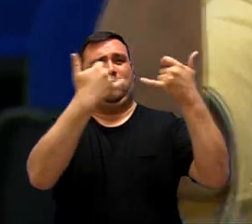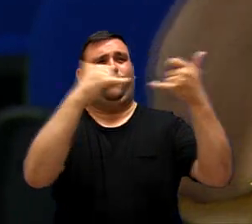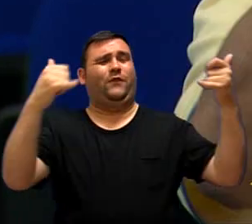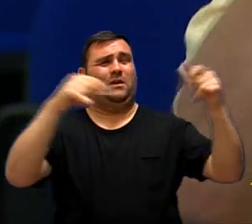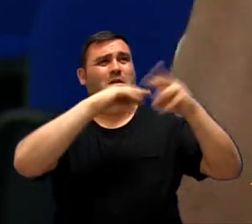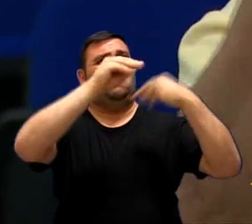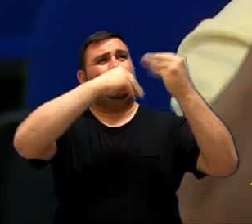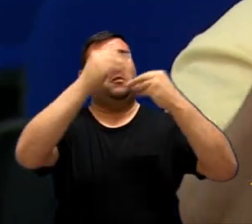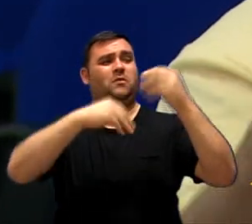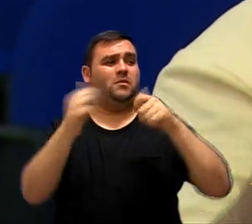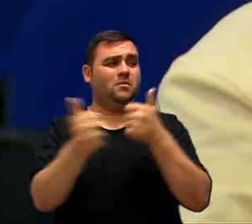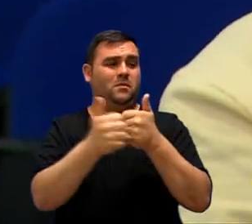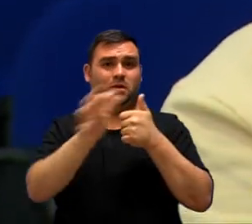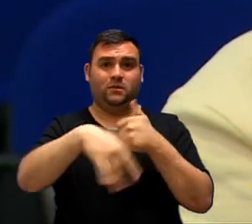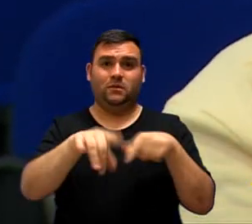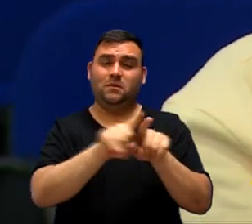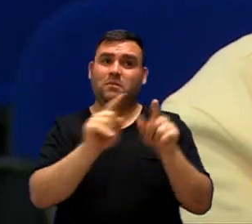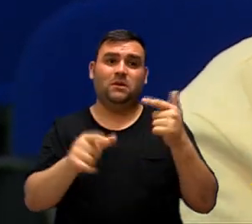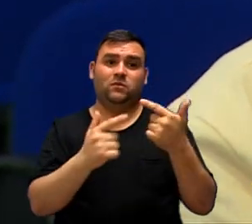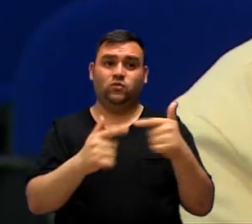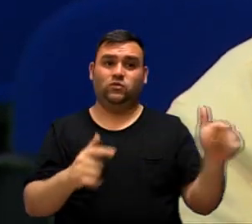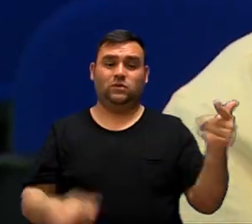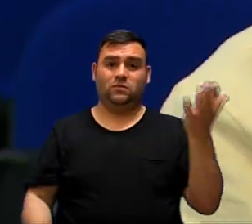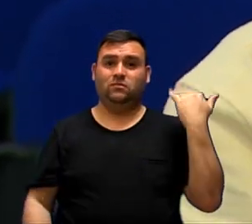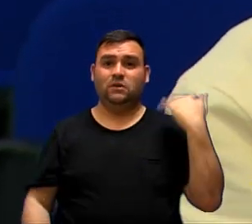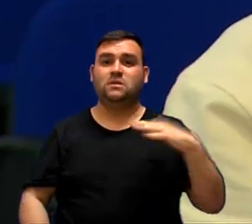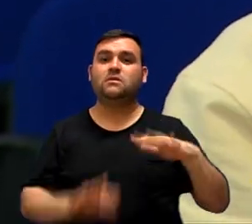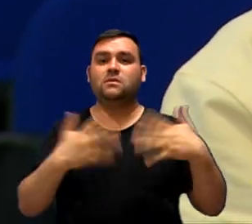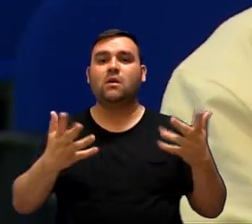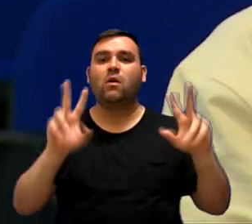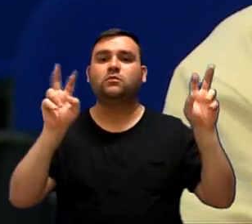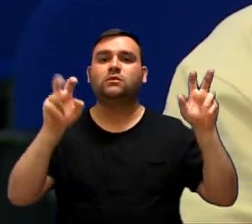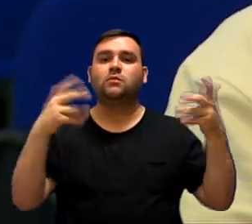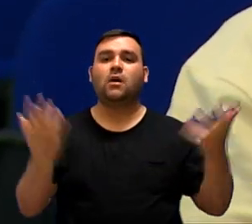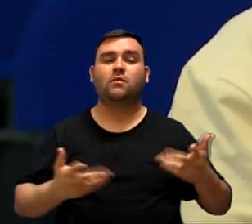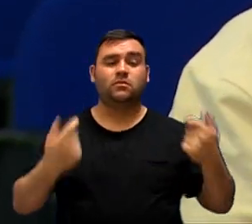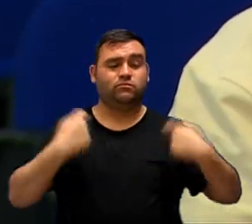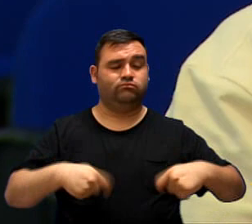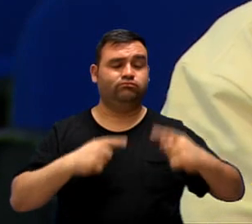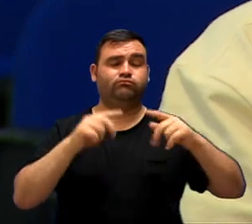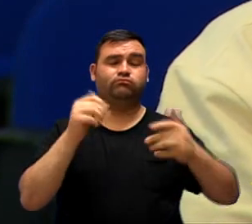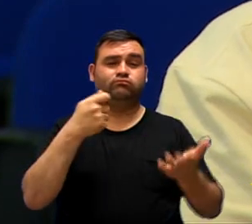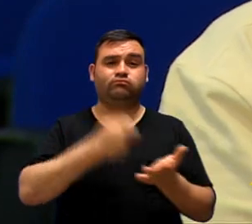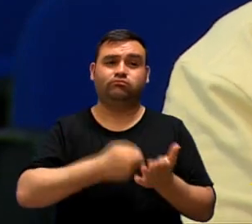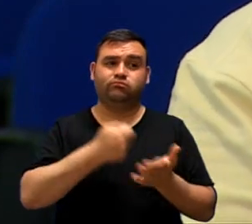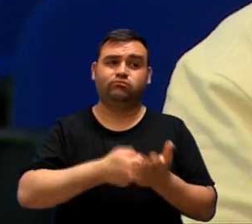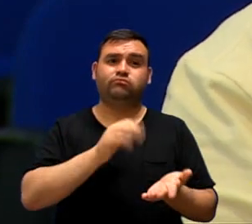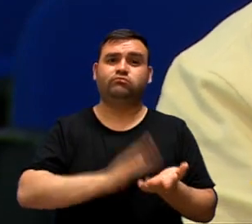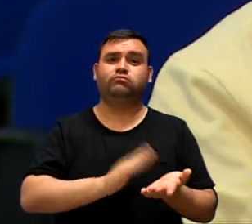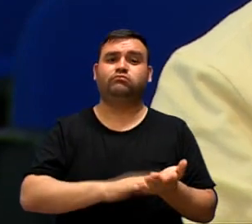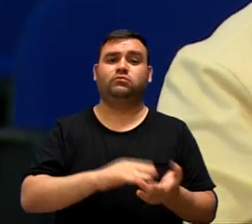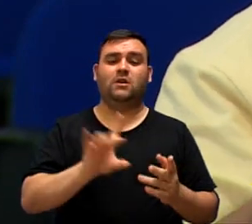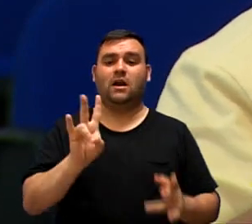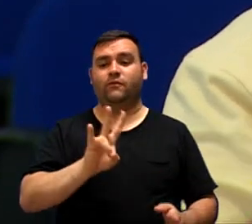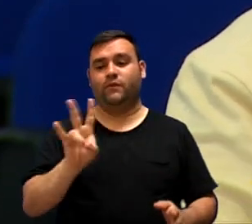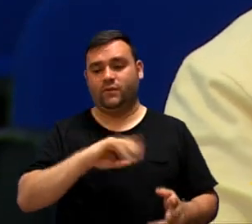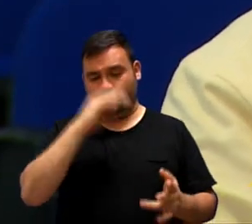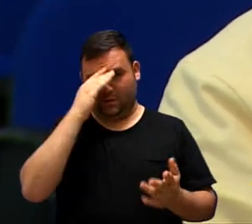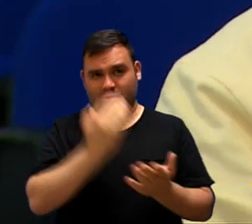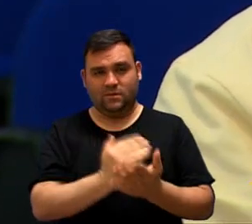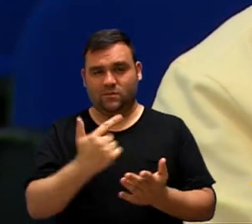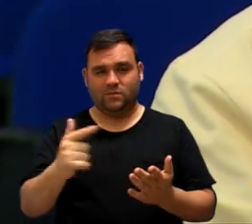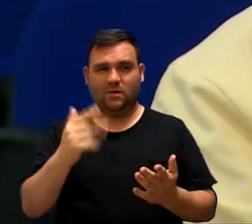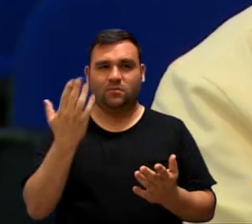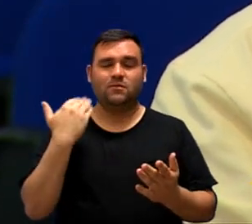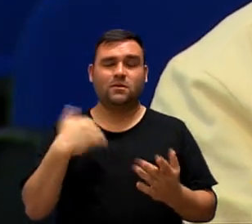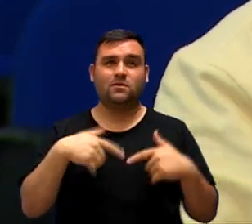infernal, aqui em volta, inclusive, não tinha. Então, esse é um assunto que precisaria ser cobrado. A Vivo não cumpriu seguramente o que